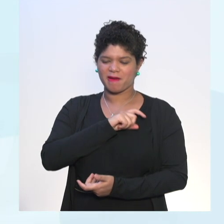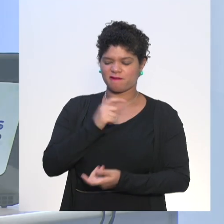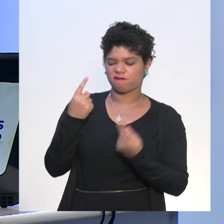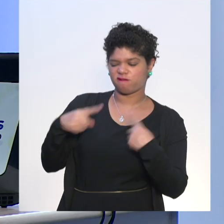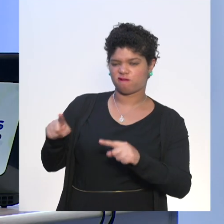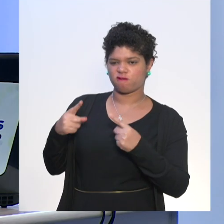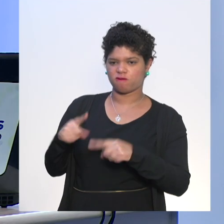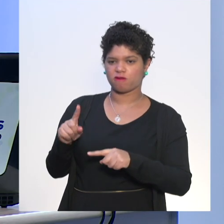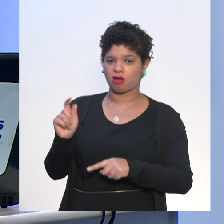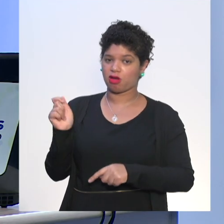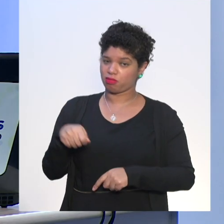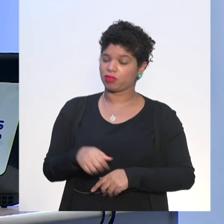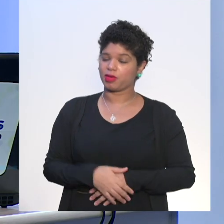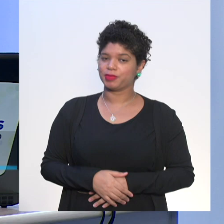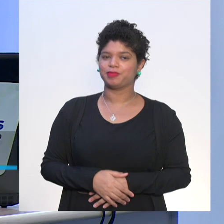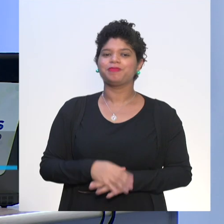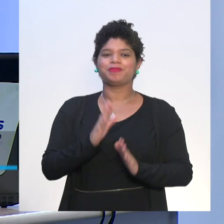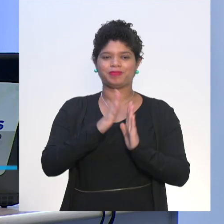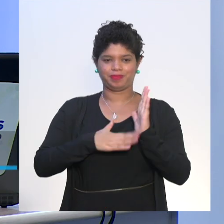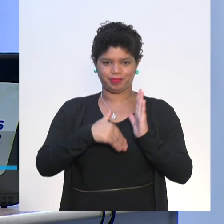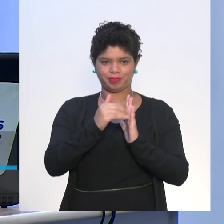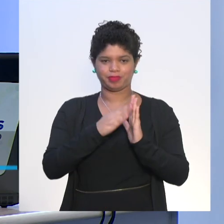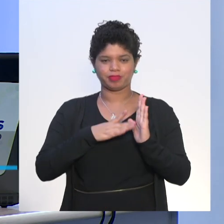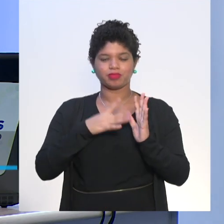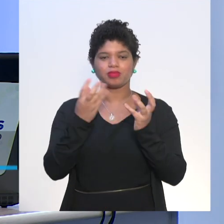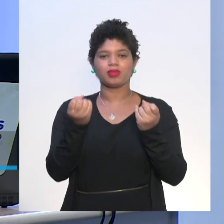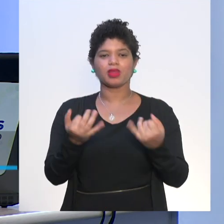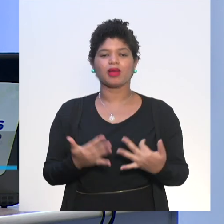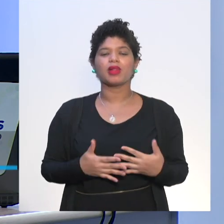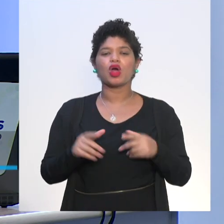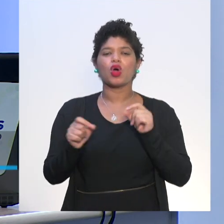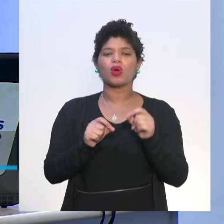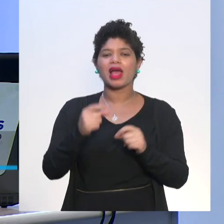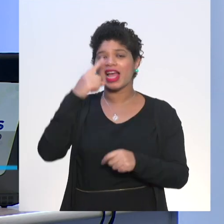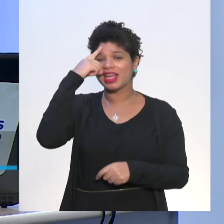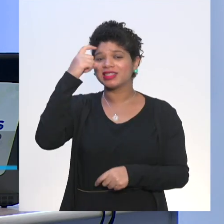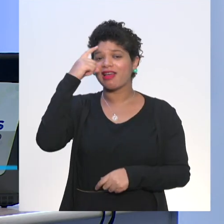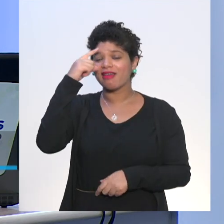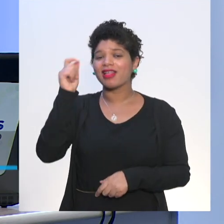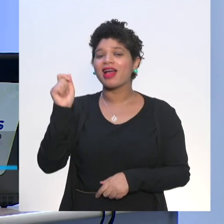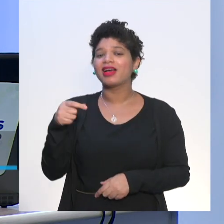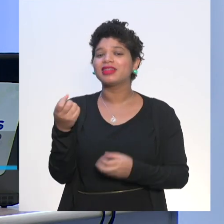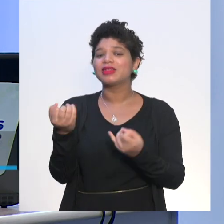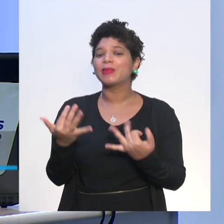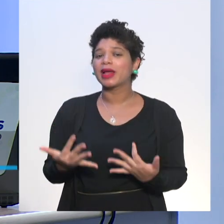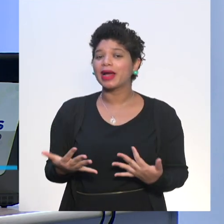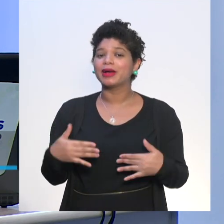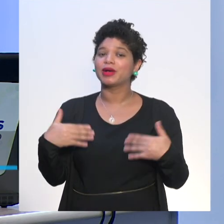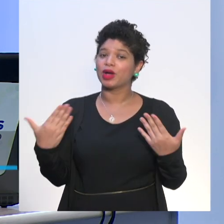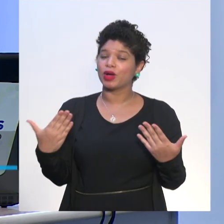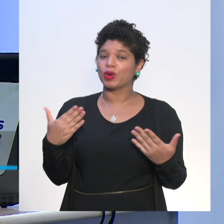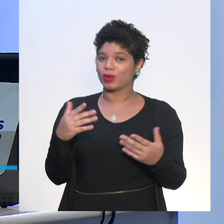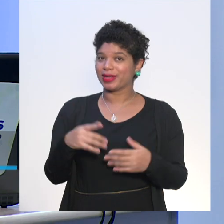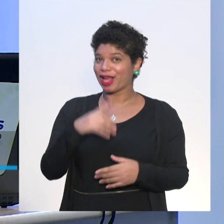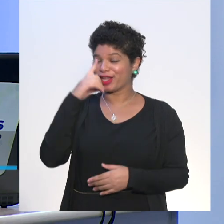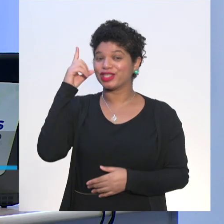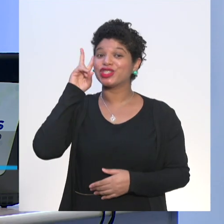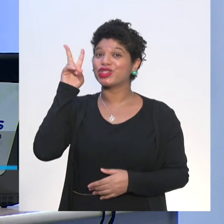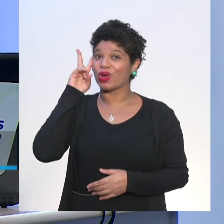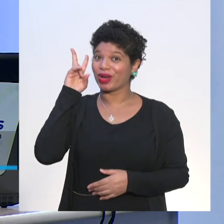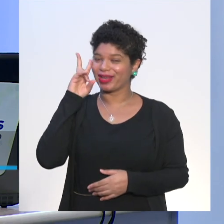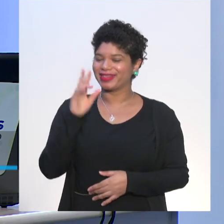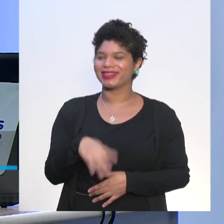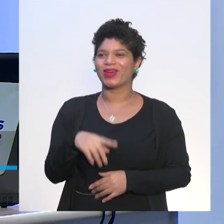deste quadro, criou-se, né, uma anedota que diz que, certa vez, a